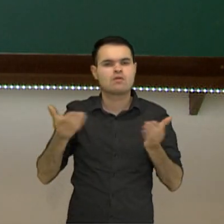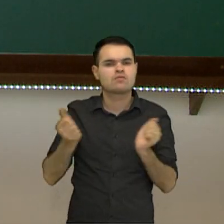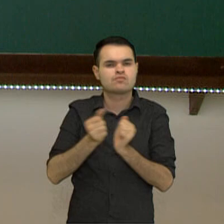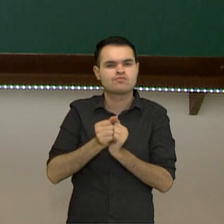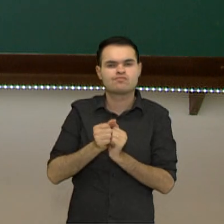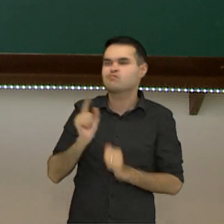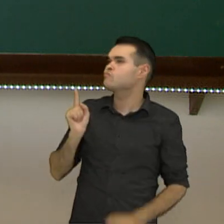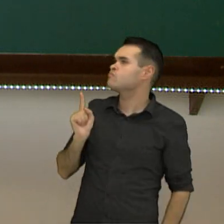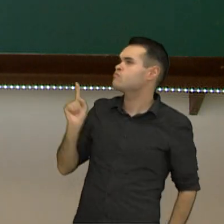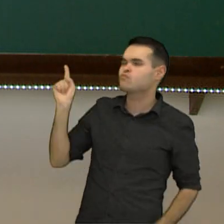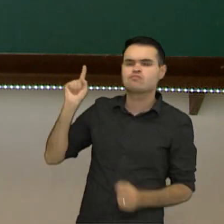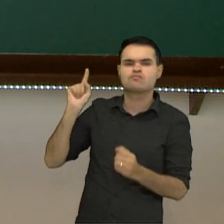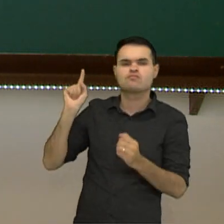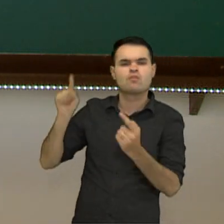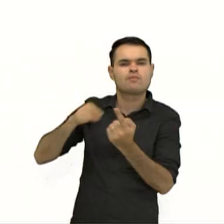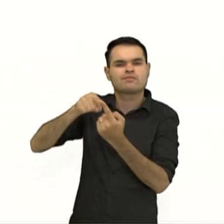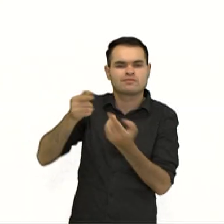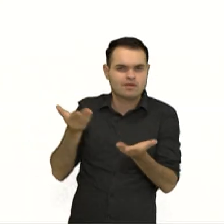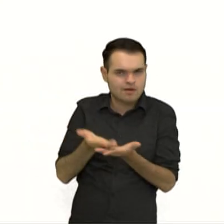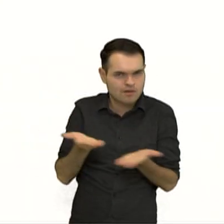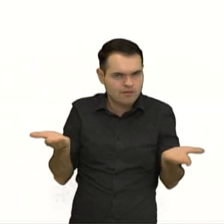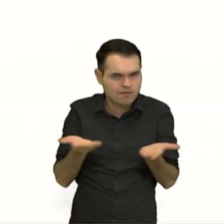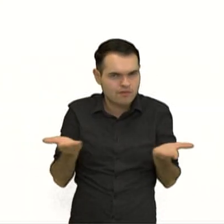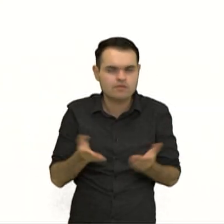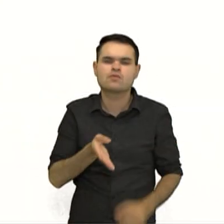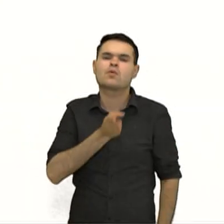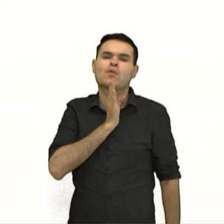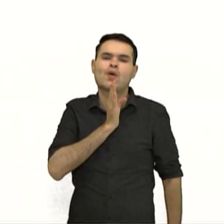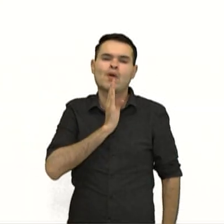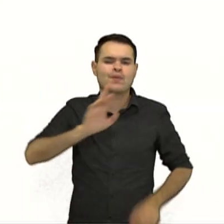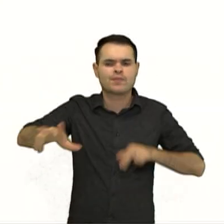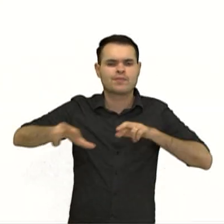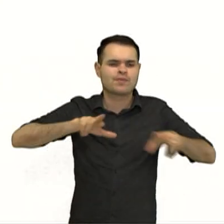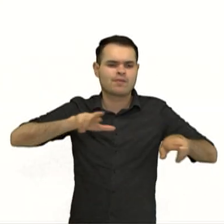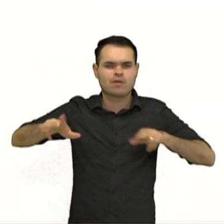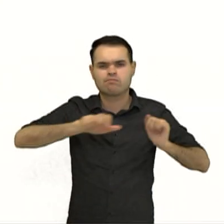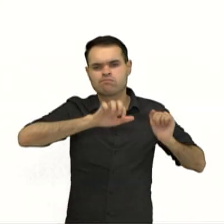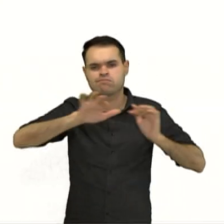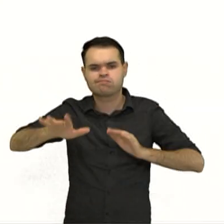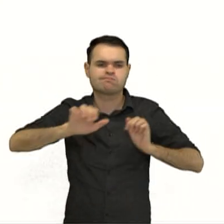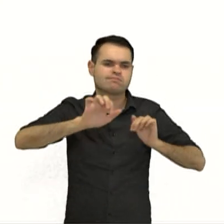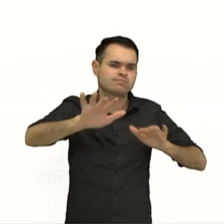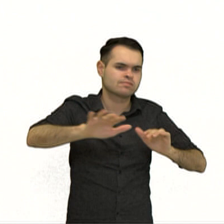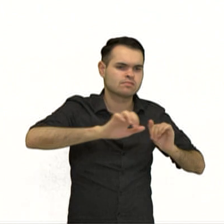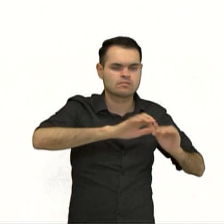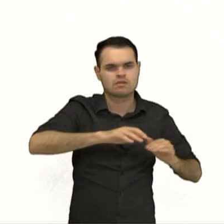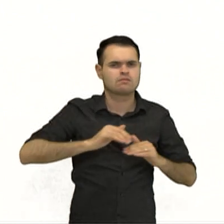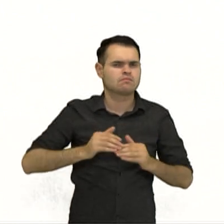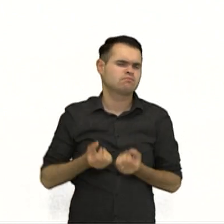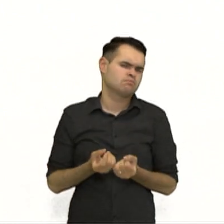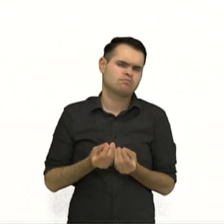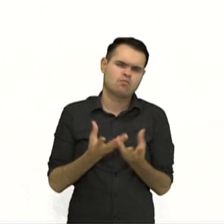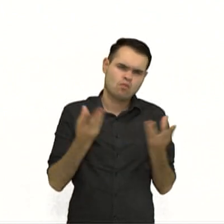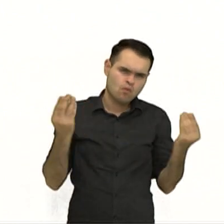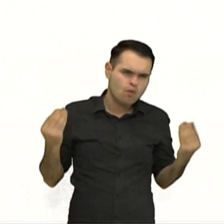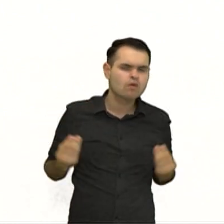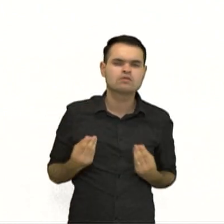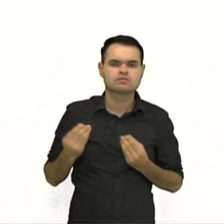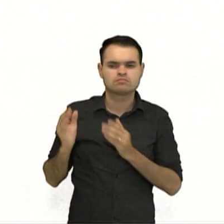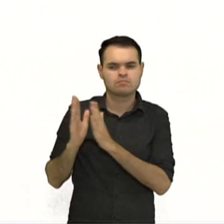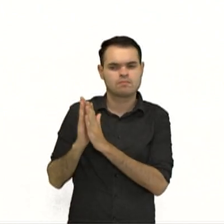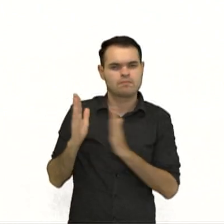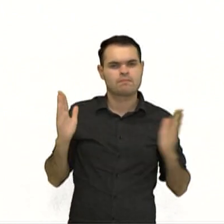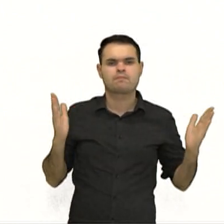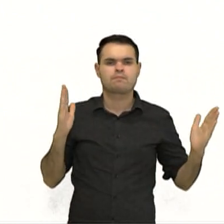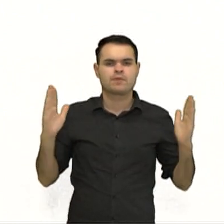os objetivos da aula de hoje. Conhecer as diferentes cruzadas, nós tivemos mais que uma cruzada, né, ao longo do